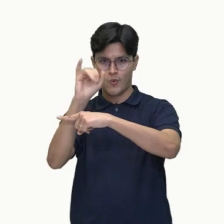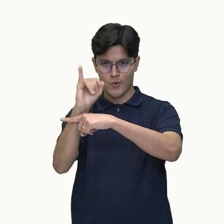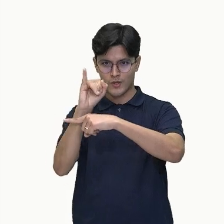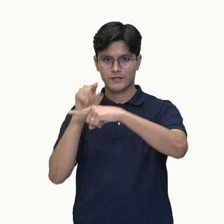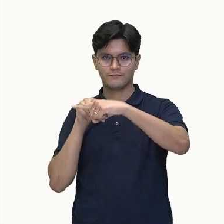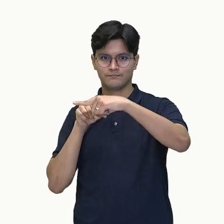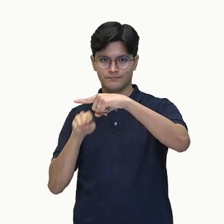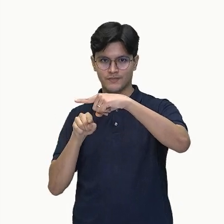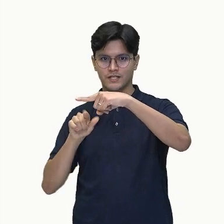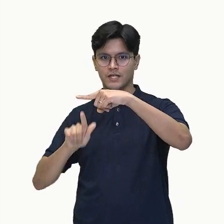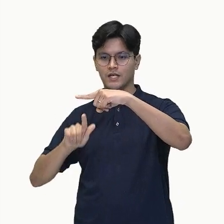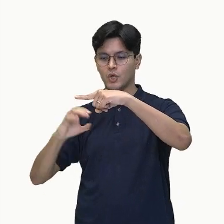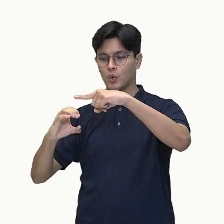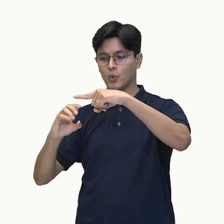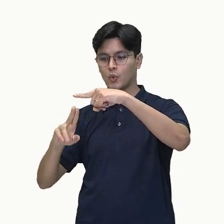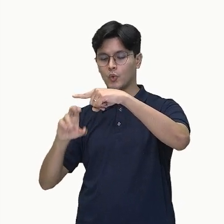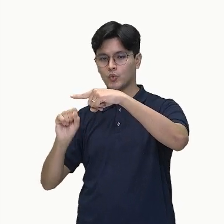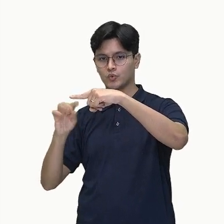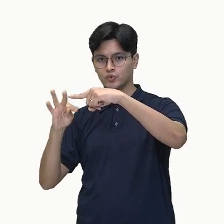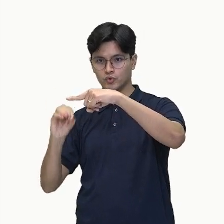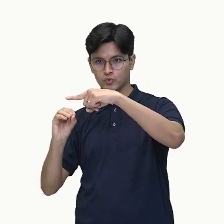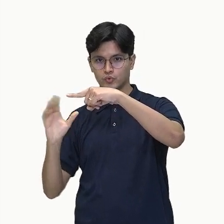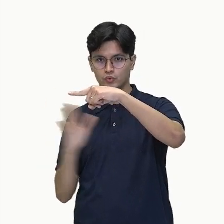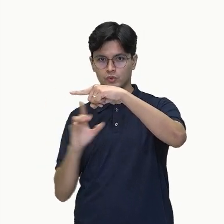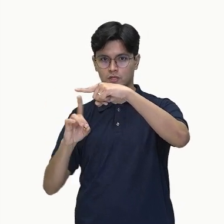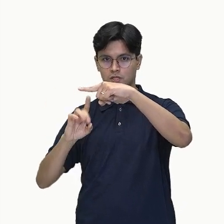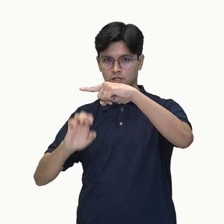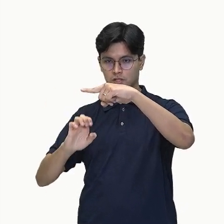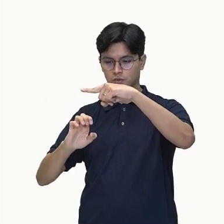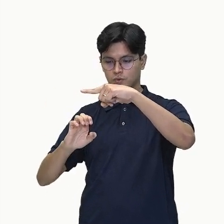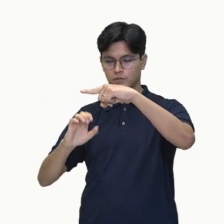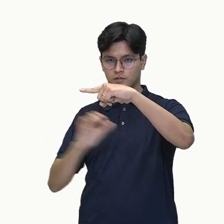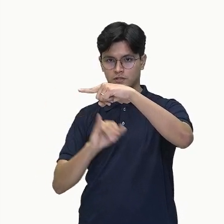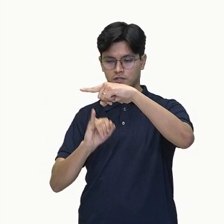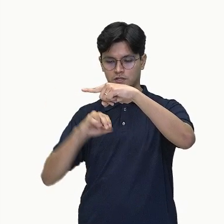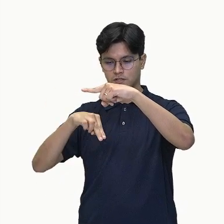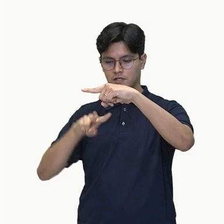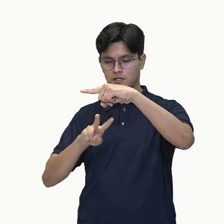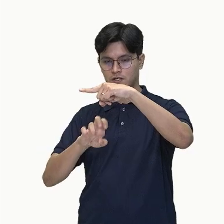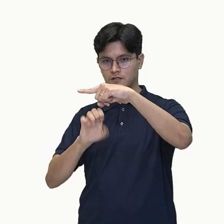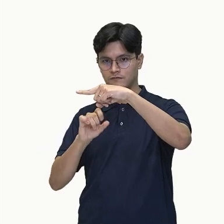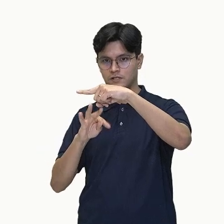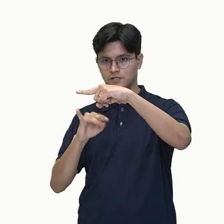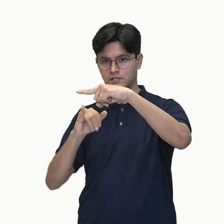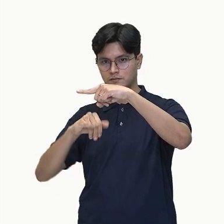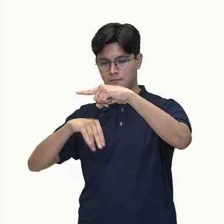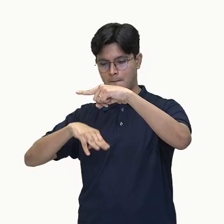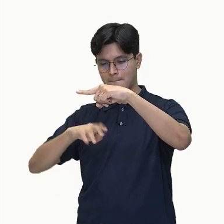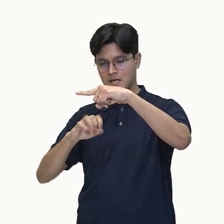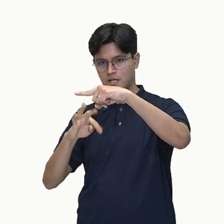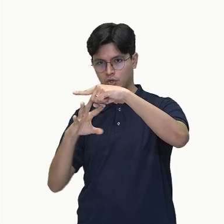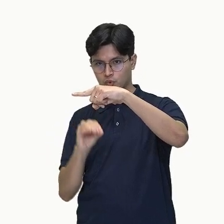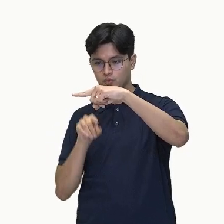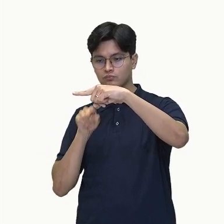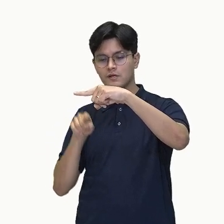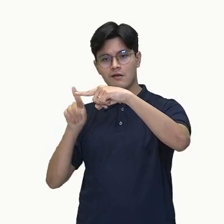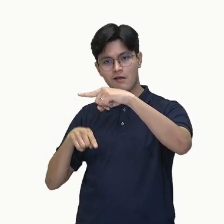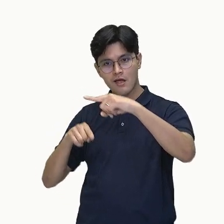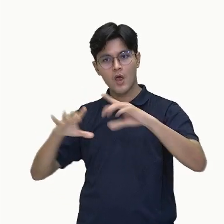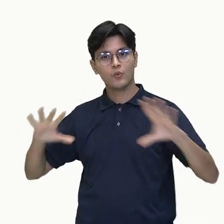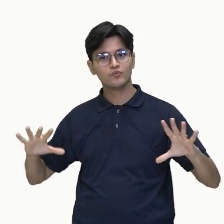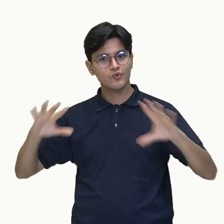gerado pelo investimento, o custo do investimento é todo o dinheiro gasto para realizar aquele investimento, né, incluindo aí